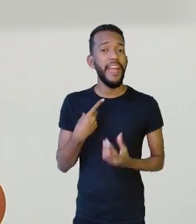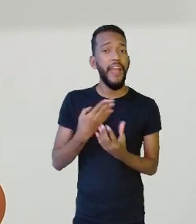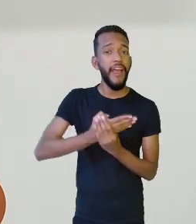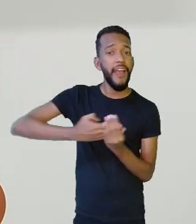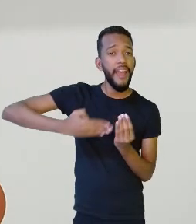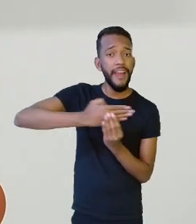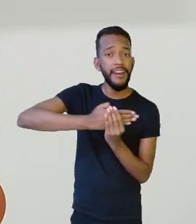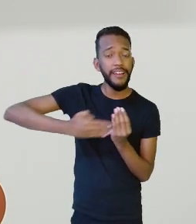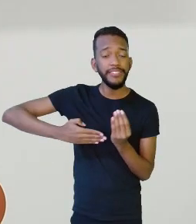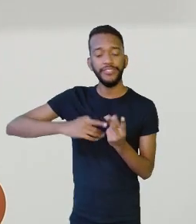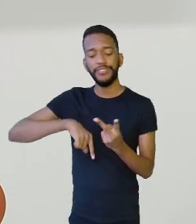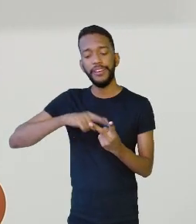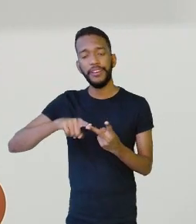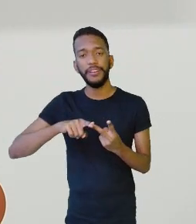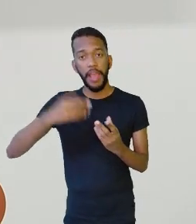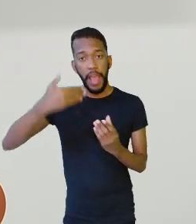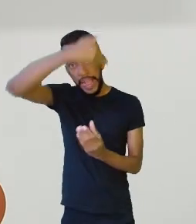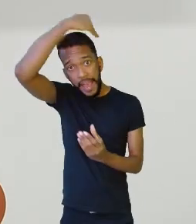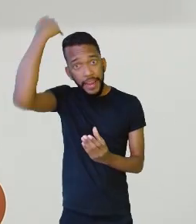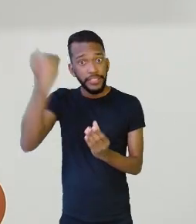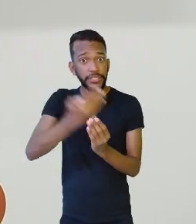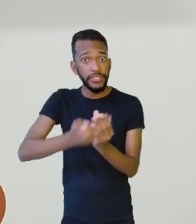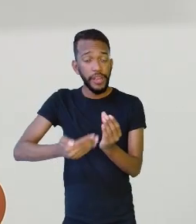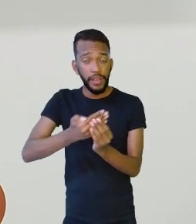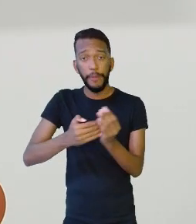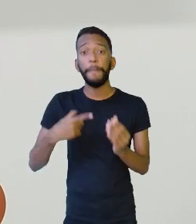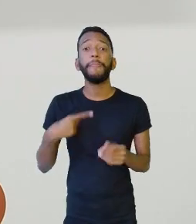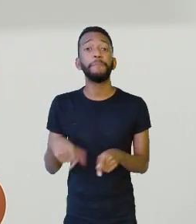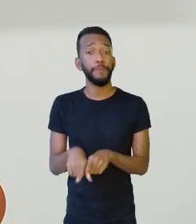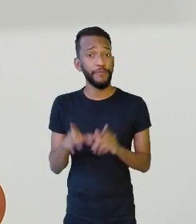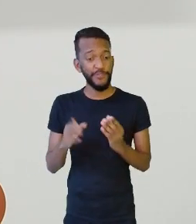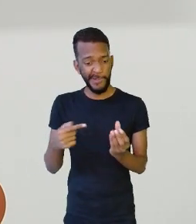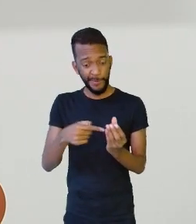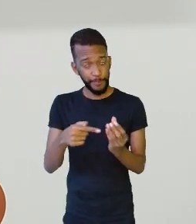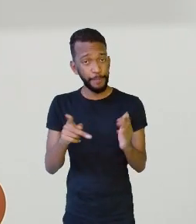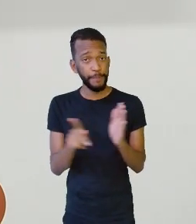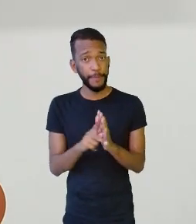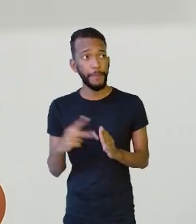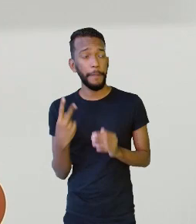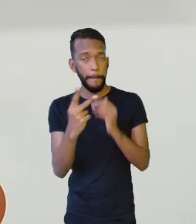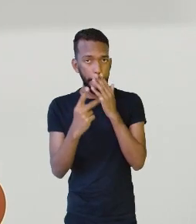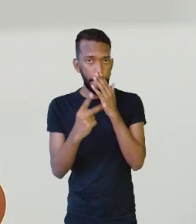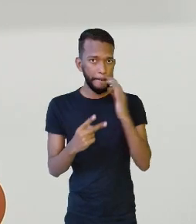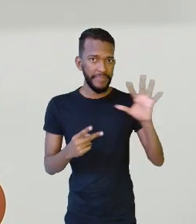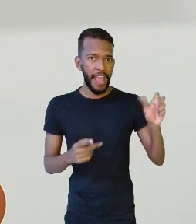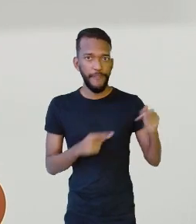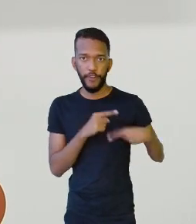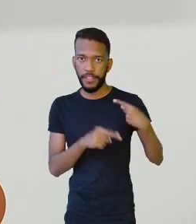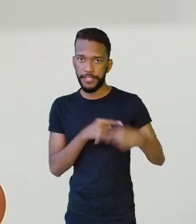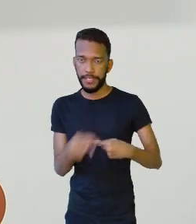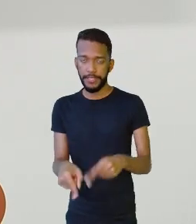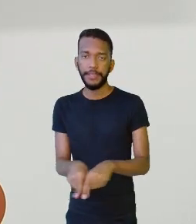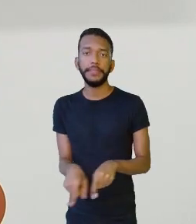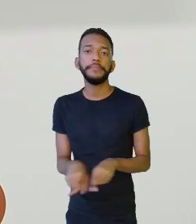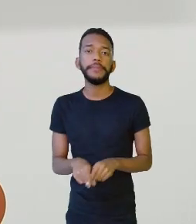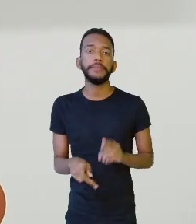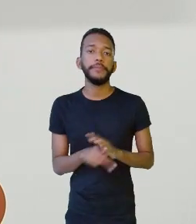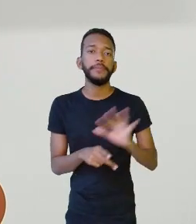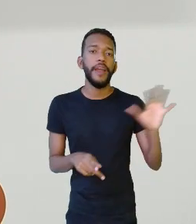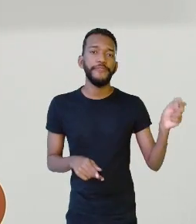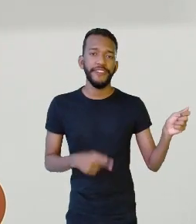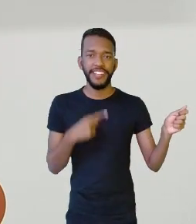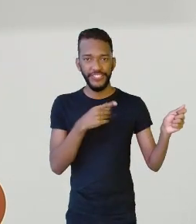acarajé, né, que é um prato de origem afrodescendente, né, de uma origem africana.